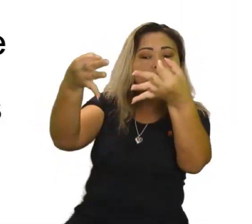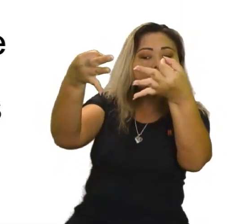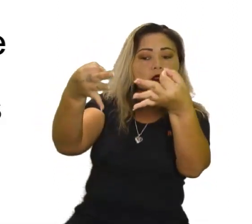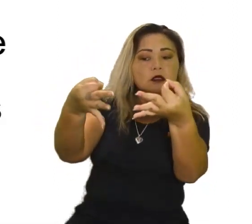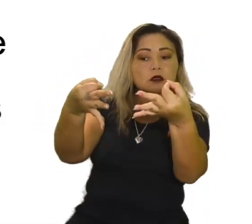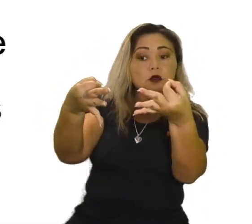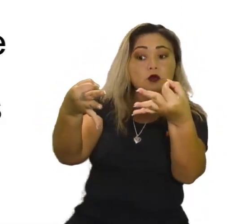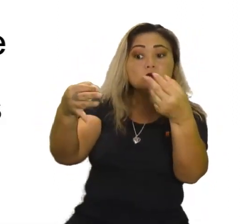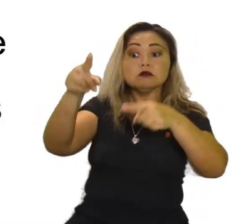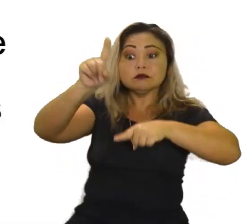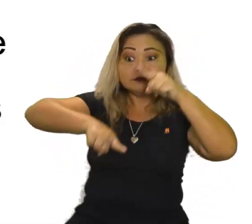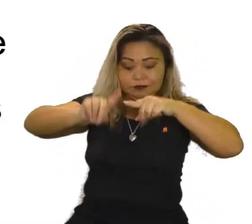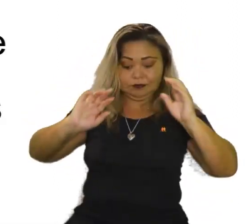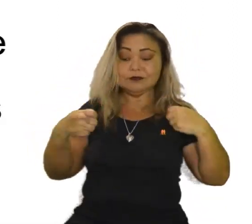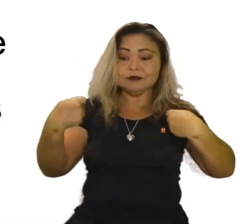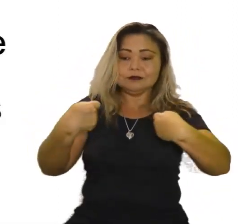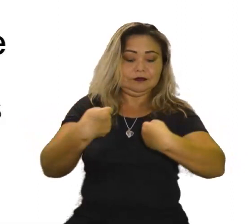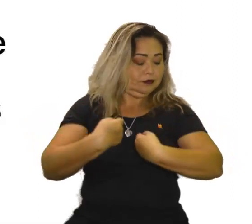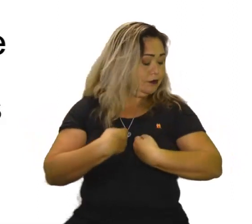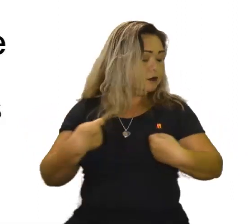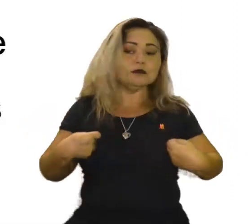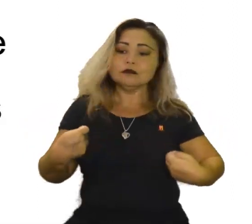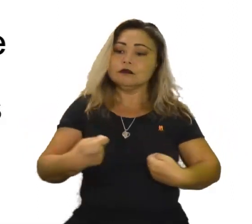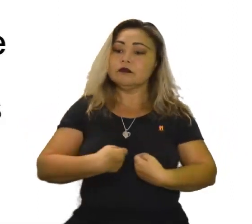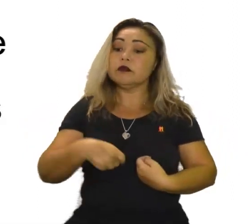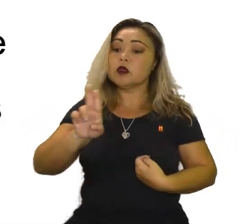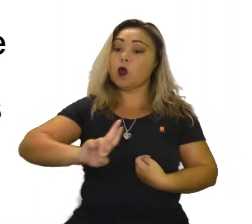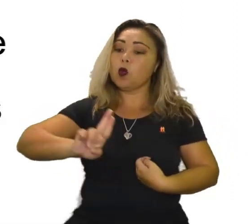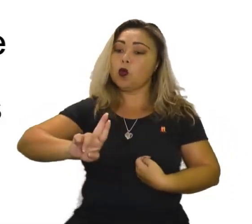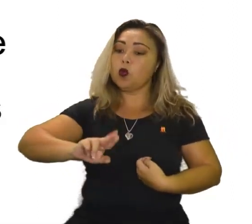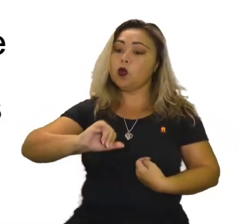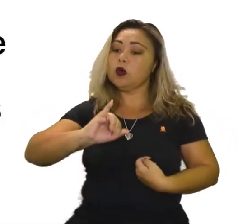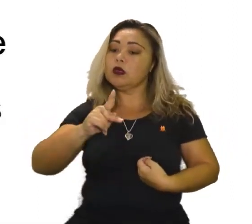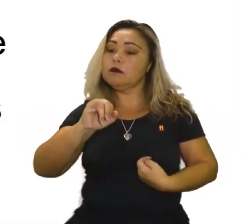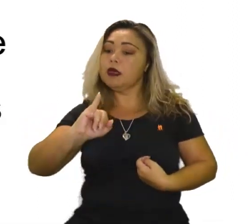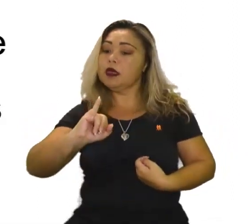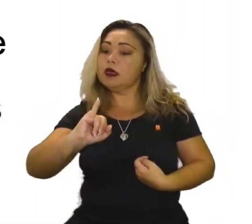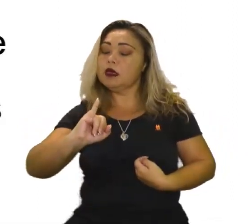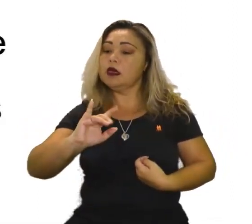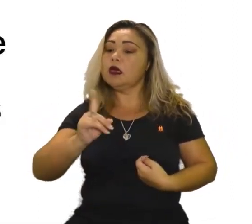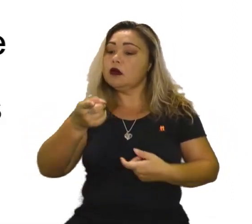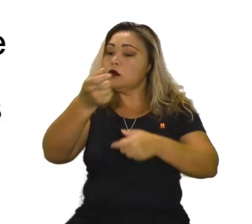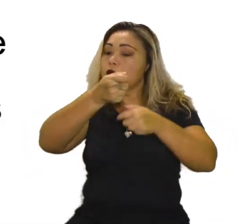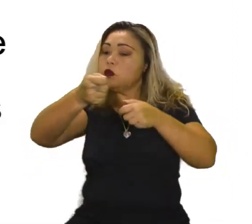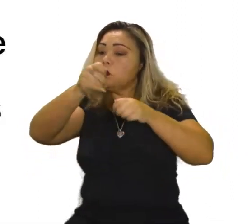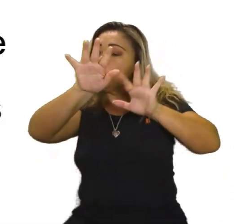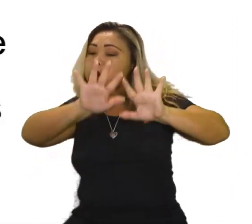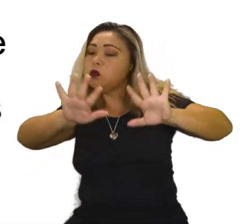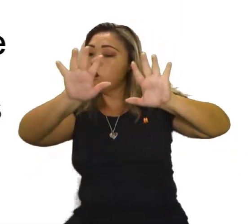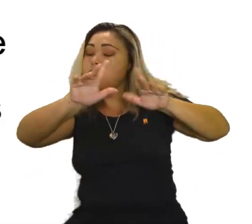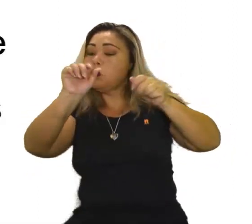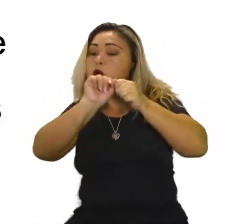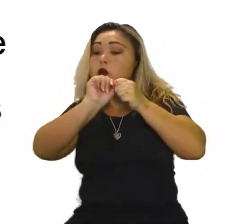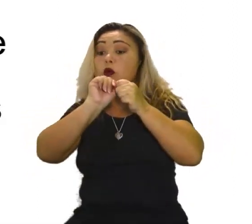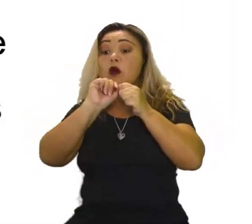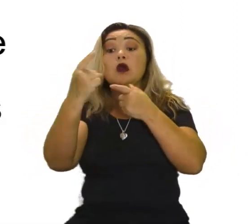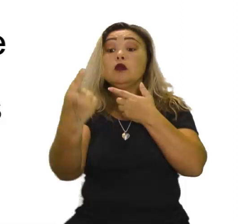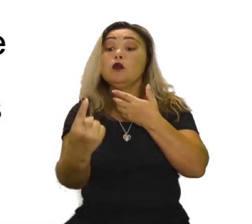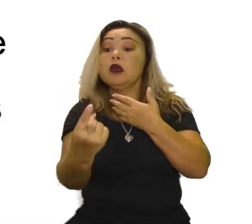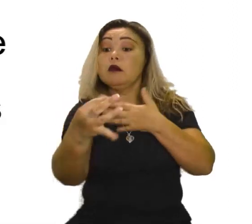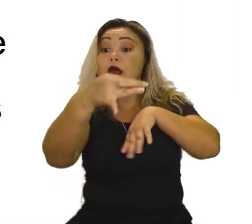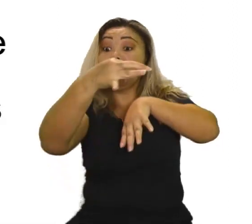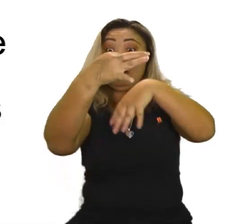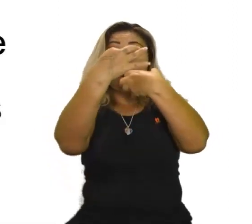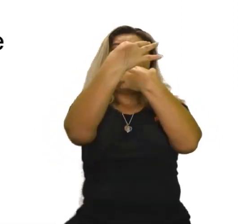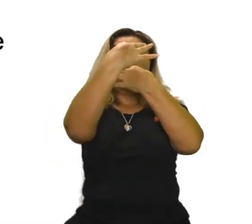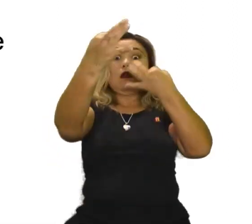do equipamento, tá? Porque, na verdade, quando você utiliza esse equipamento, utiliza o fumacê, não é para as abelhas estarem em cima de você, não,